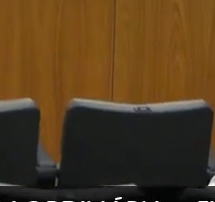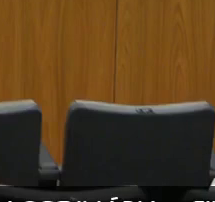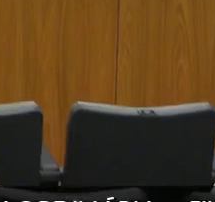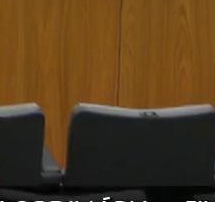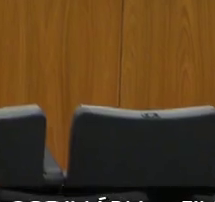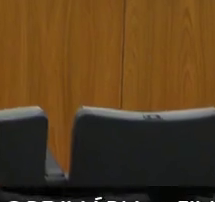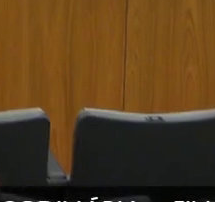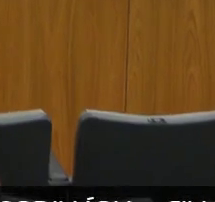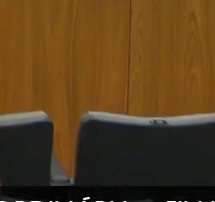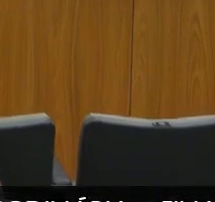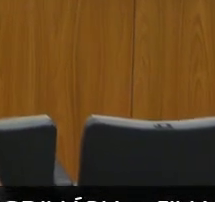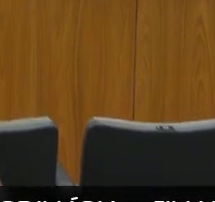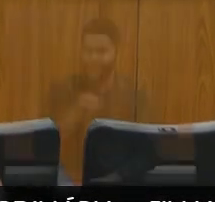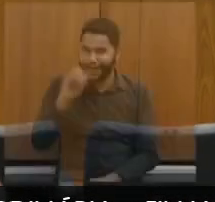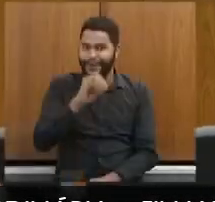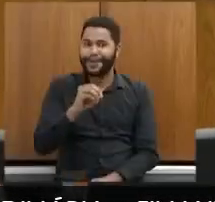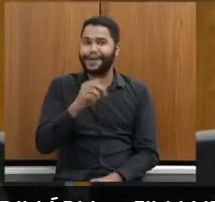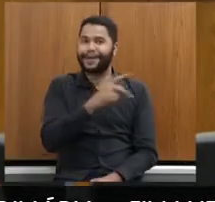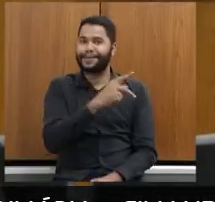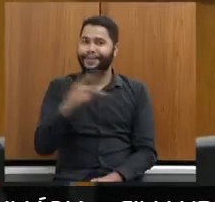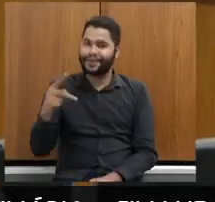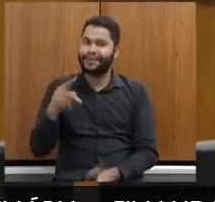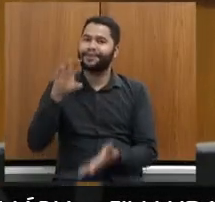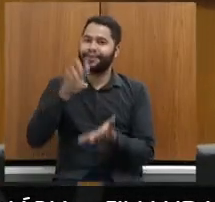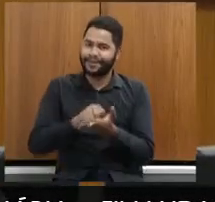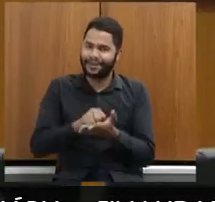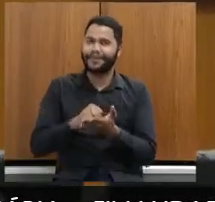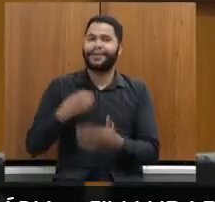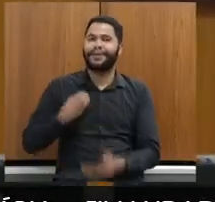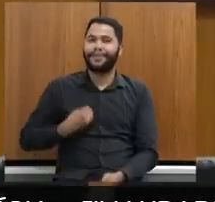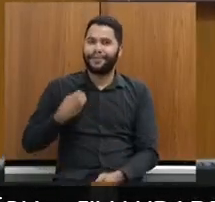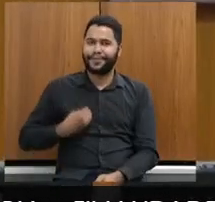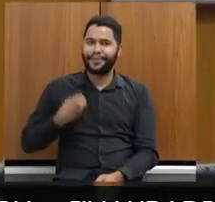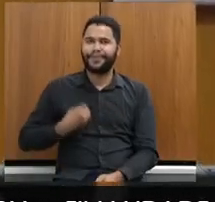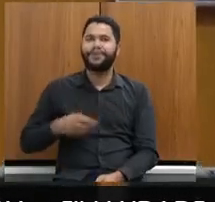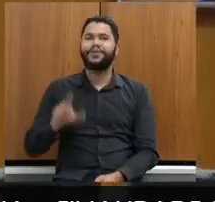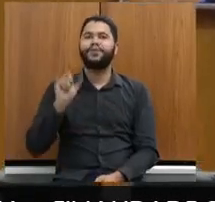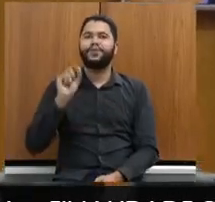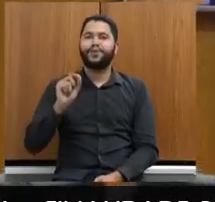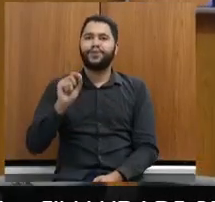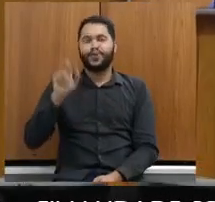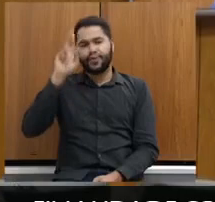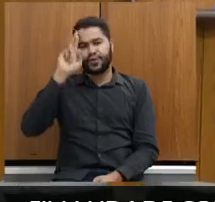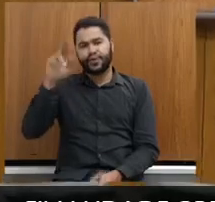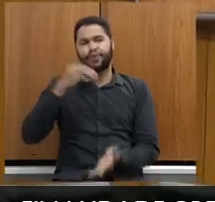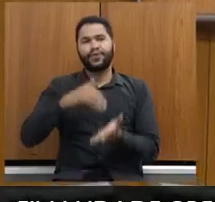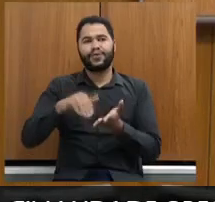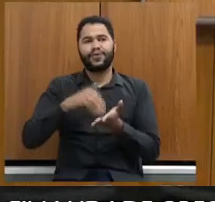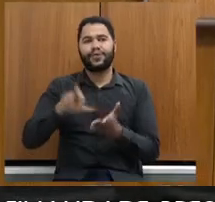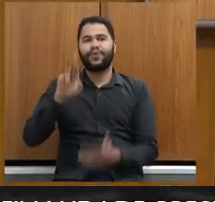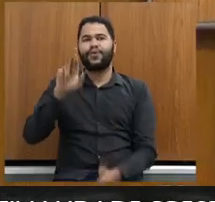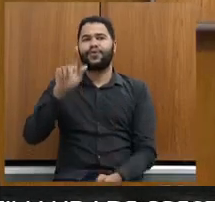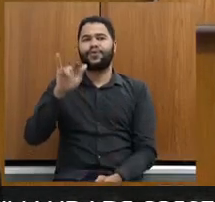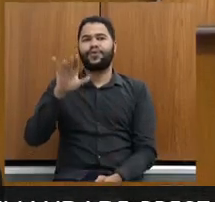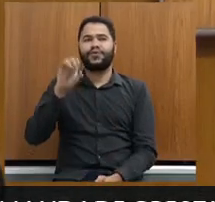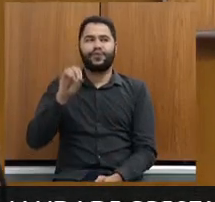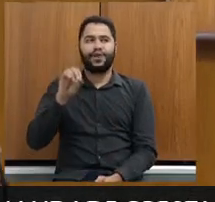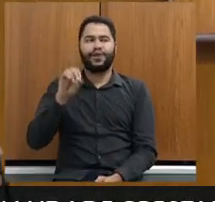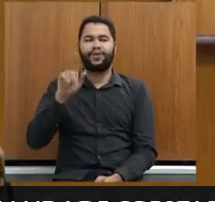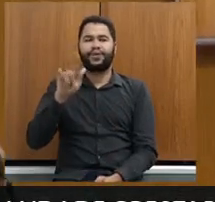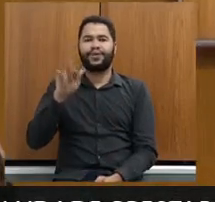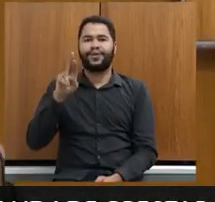de Outubro a Previdência registro agradece a presença do Senhor secretário Rogério Greco